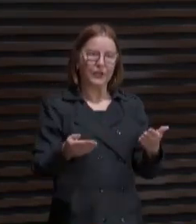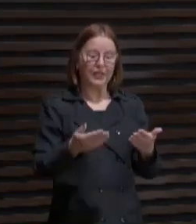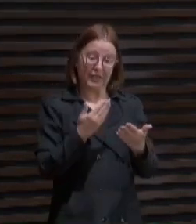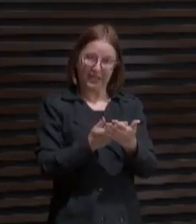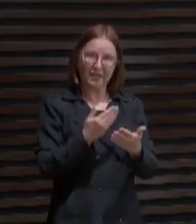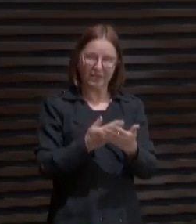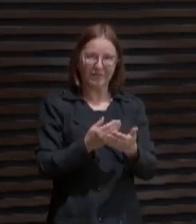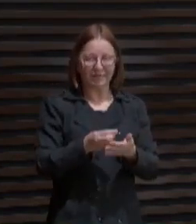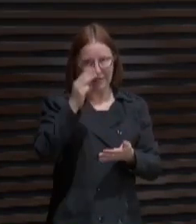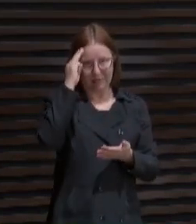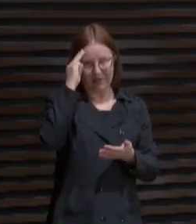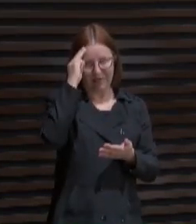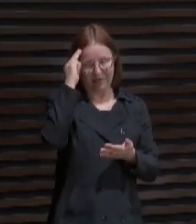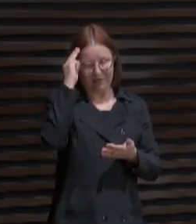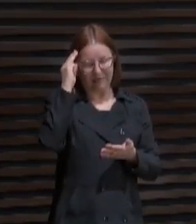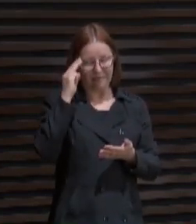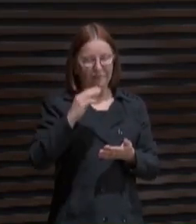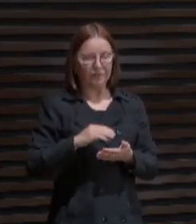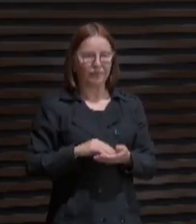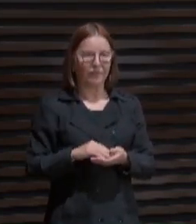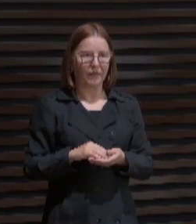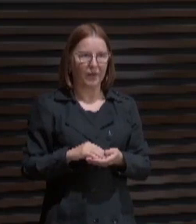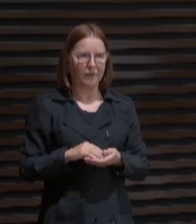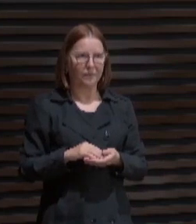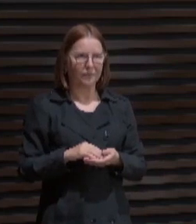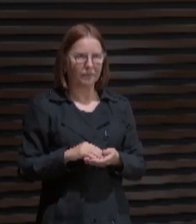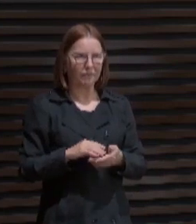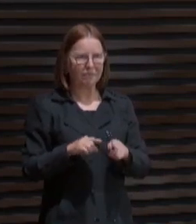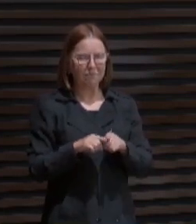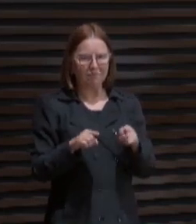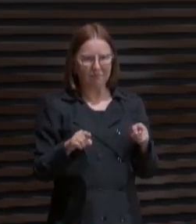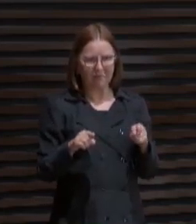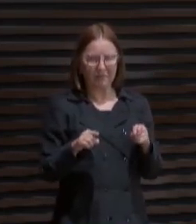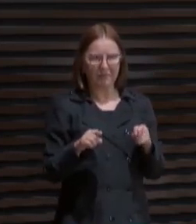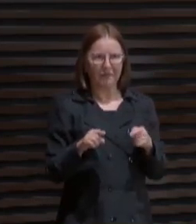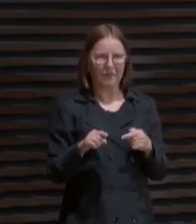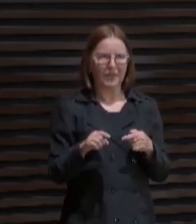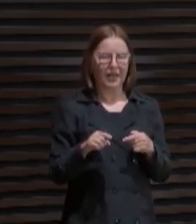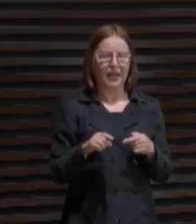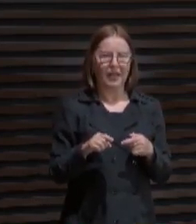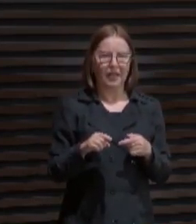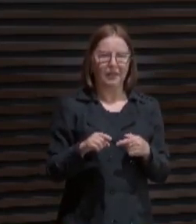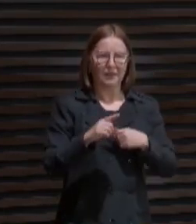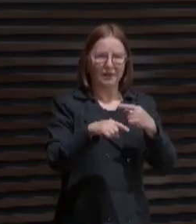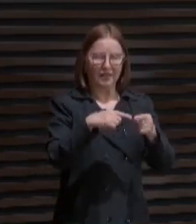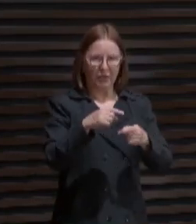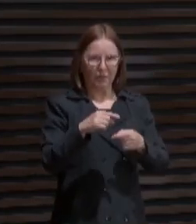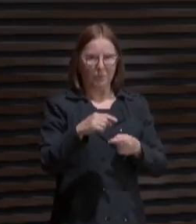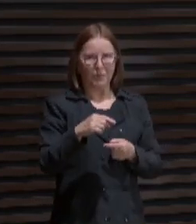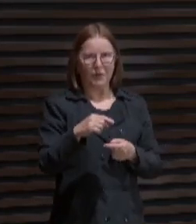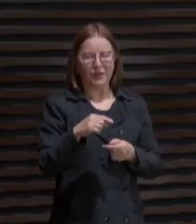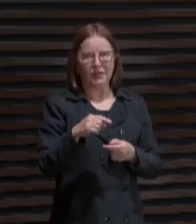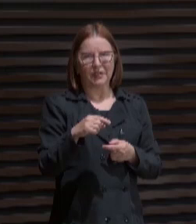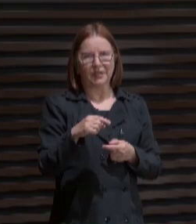nele, mas além dessas reações de Maria Madalena, em que vai ao sepulcro, os discípulos que